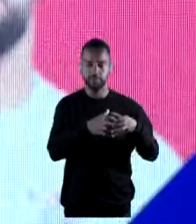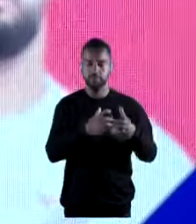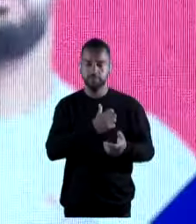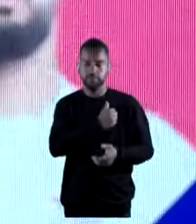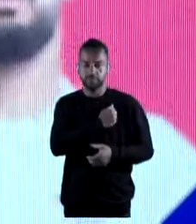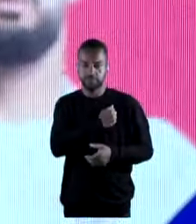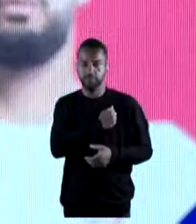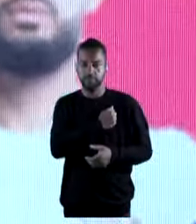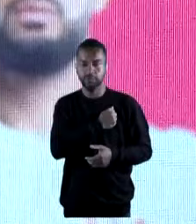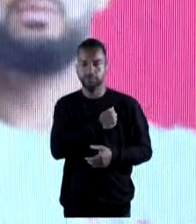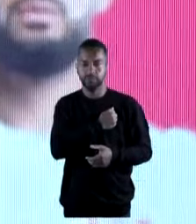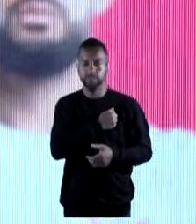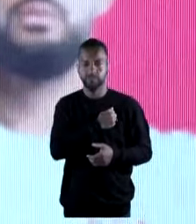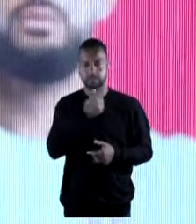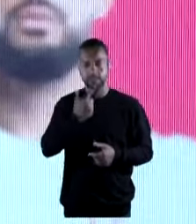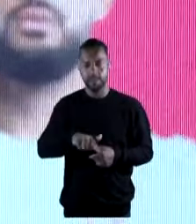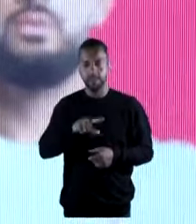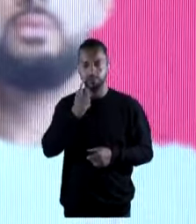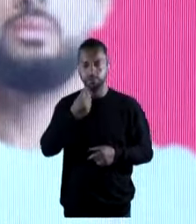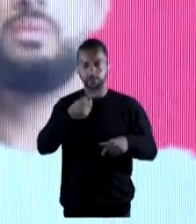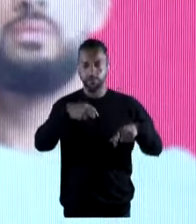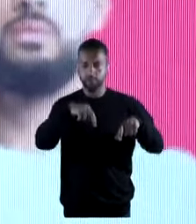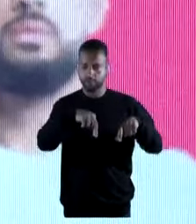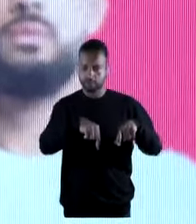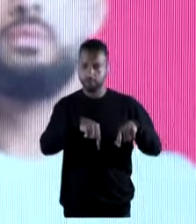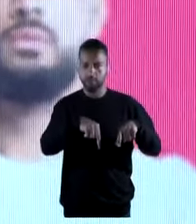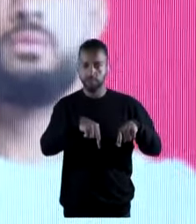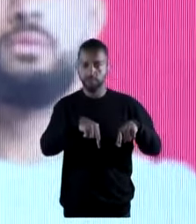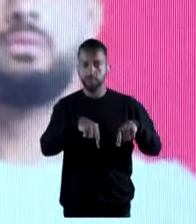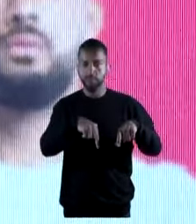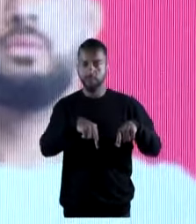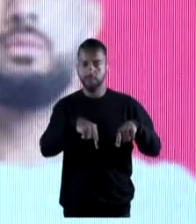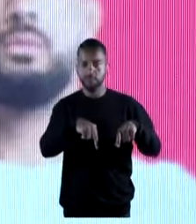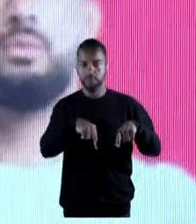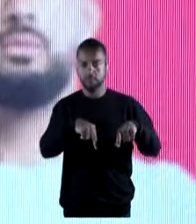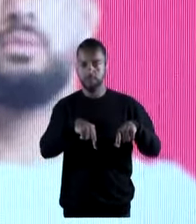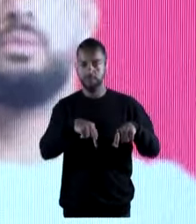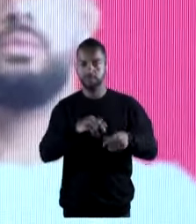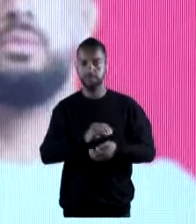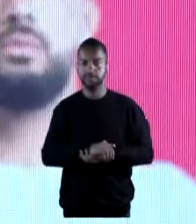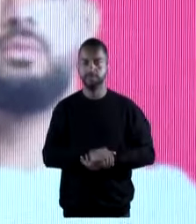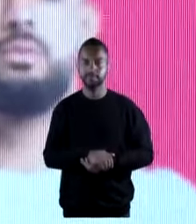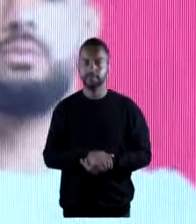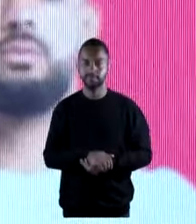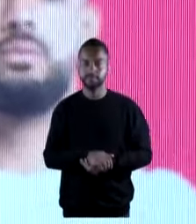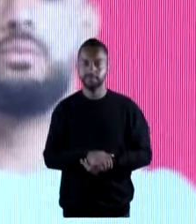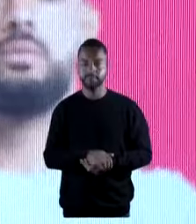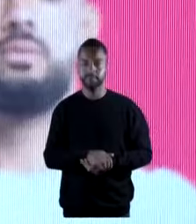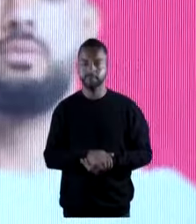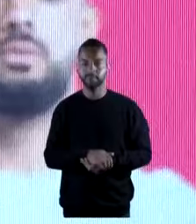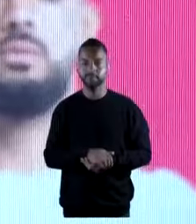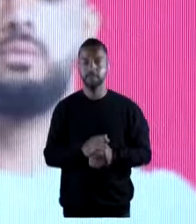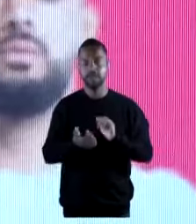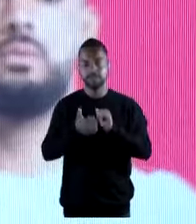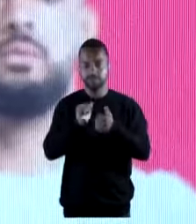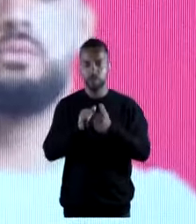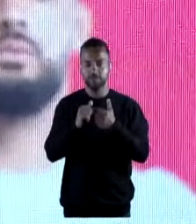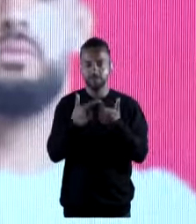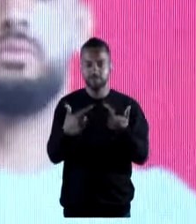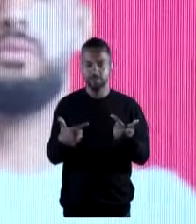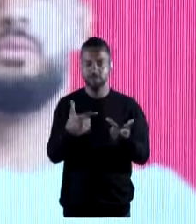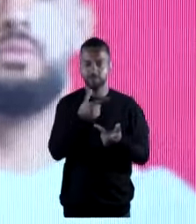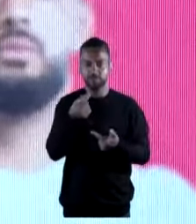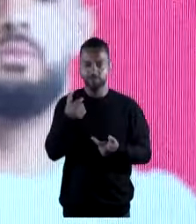craque do meio campo. E o próximo troféu de melhor meio campo, Esportes da Sorte, do Paulistão Sicredi